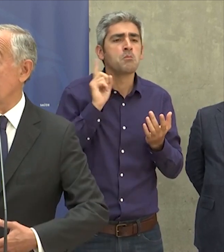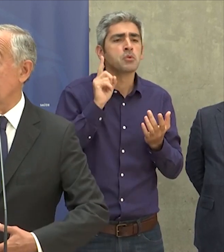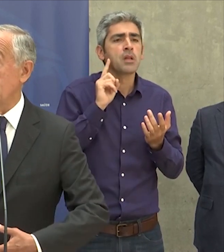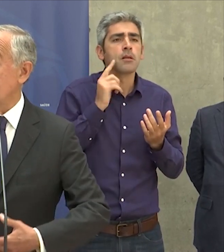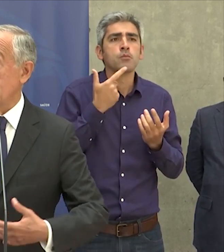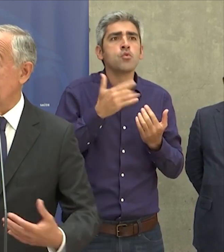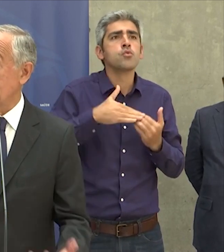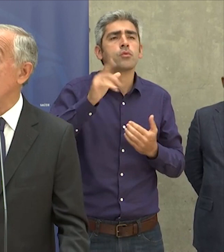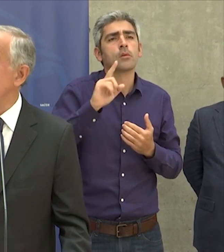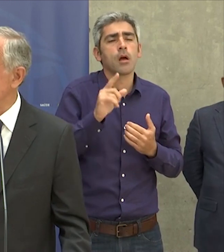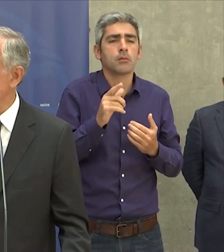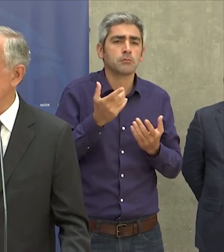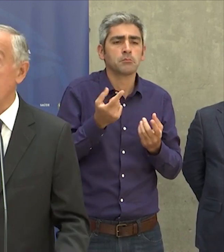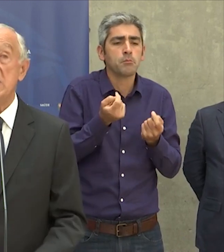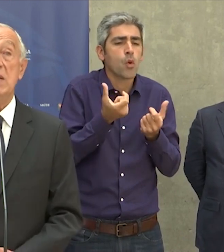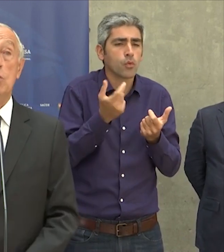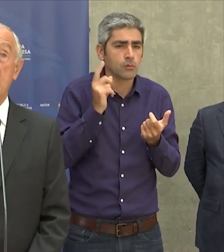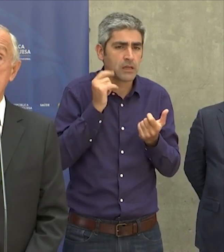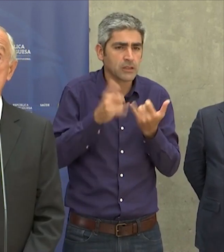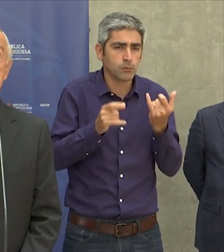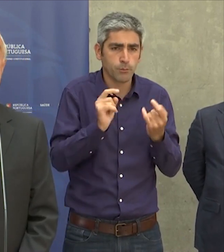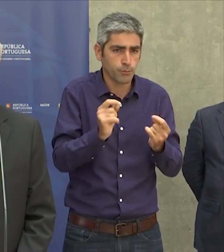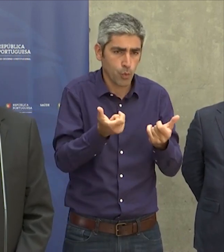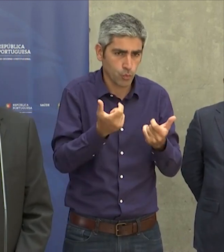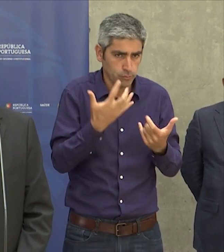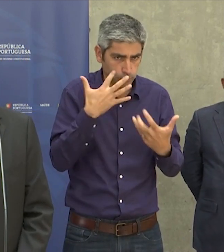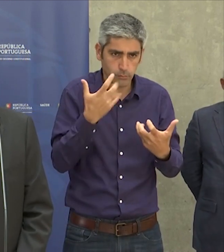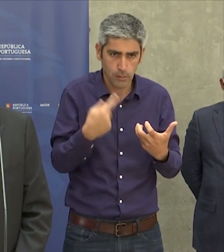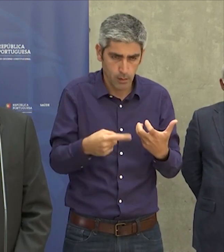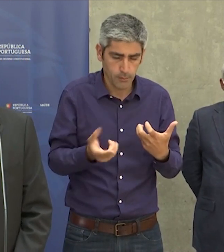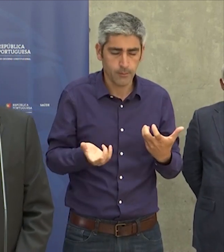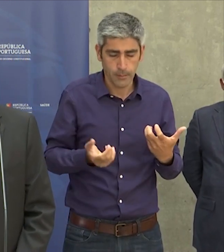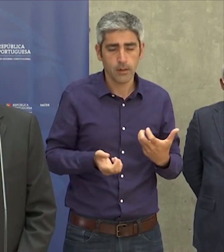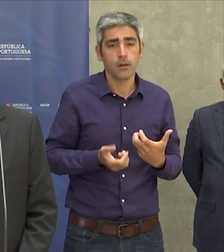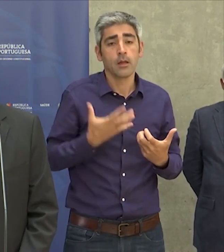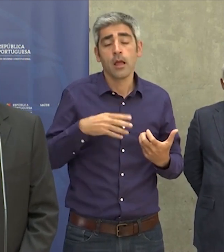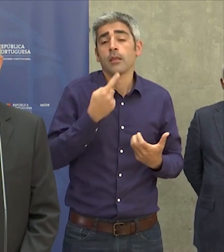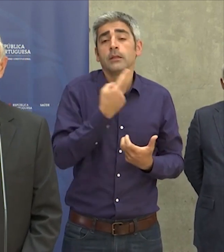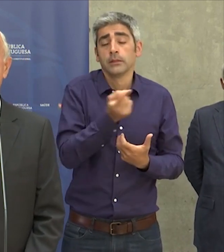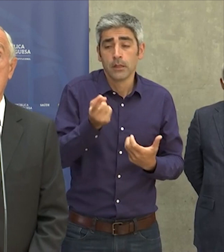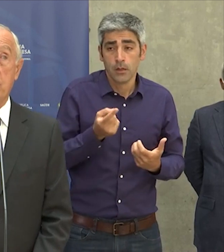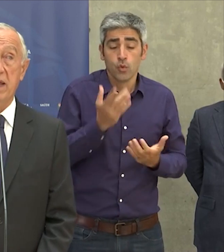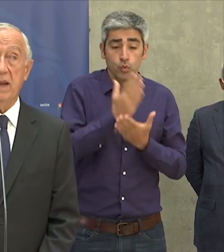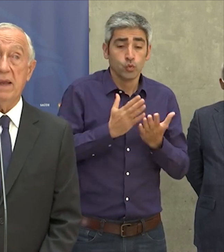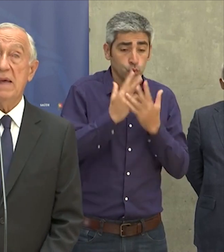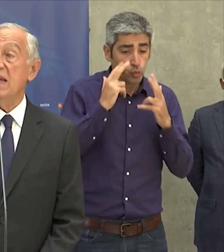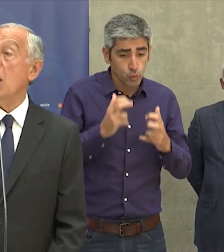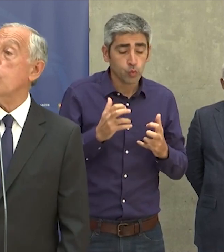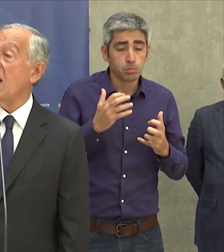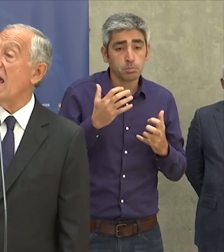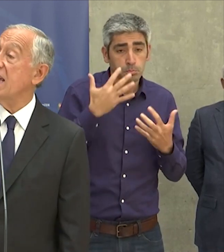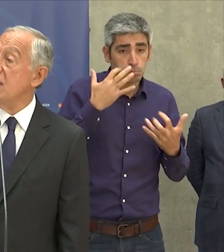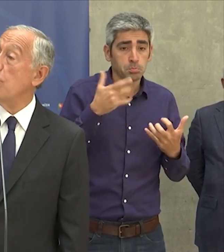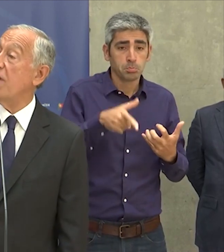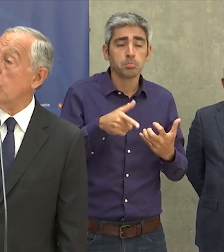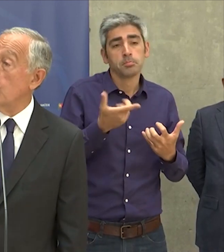mas escassíssimo. O que quer dizer que do estudo parece decorrer que não